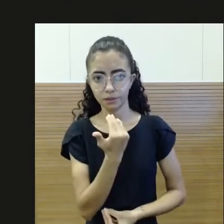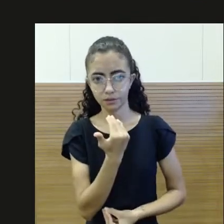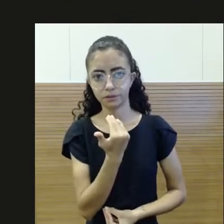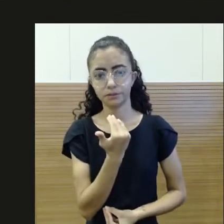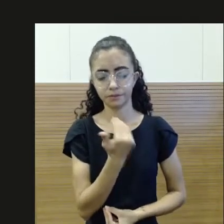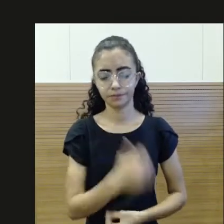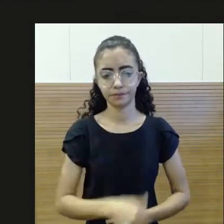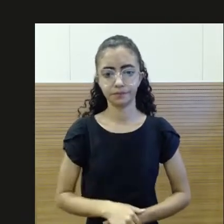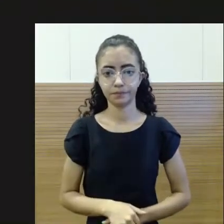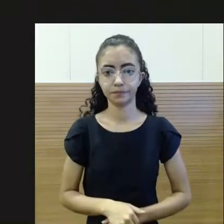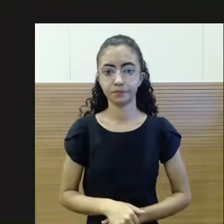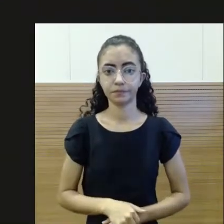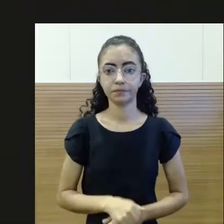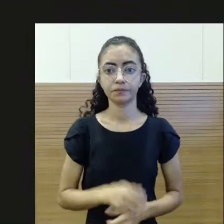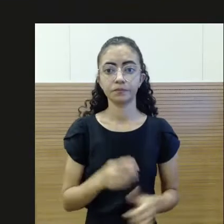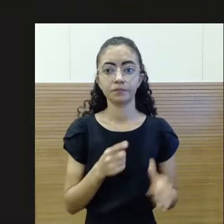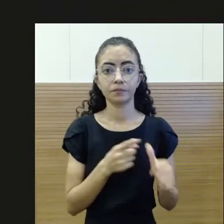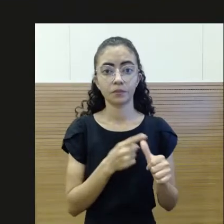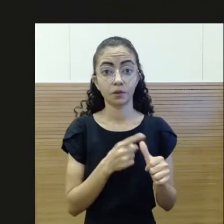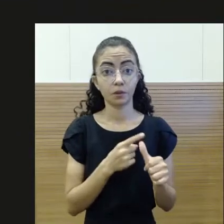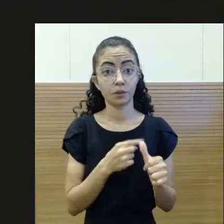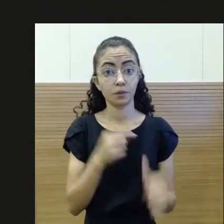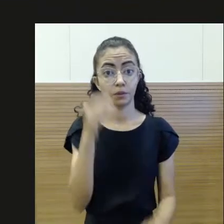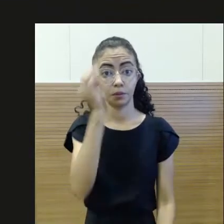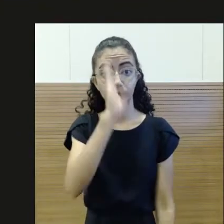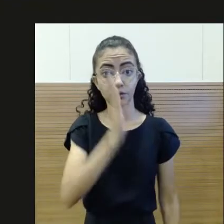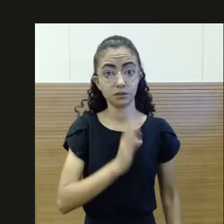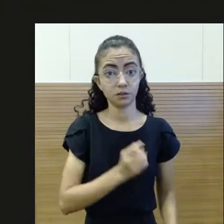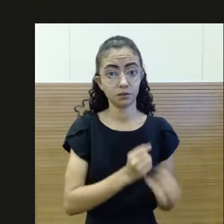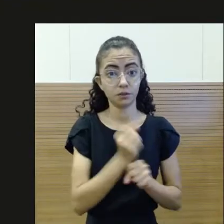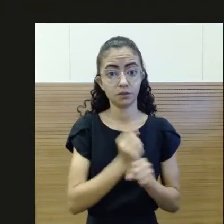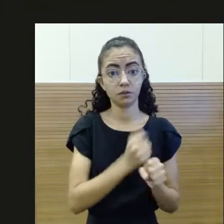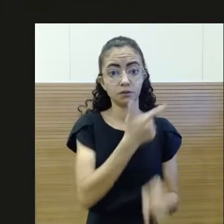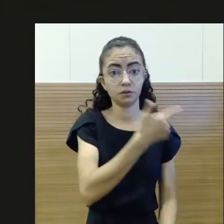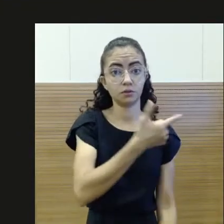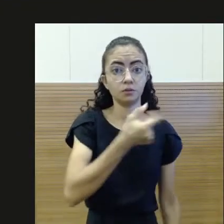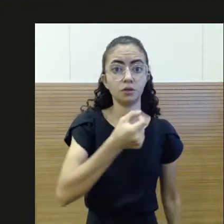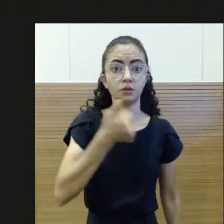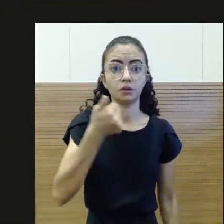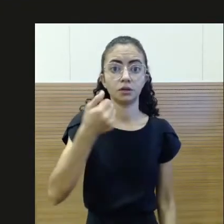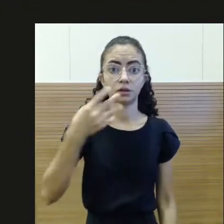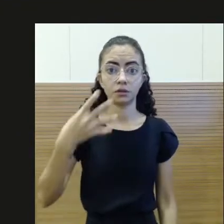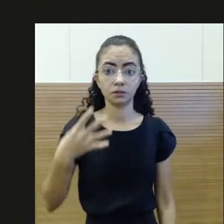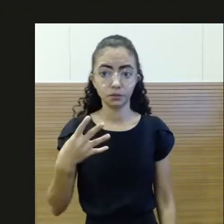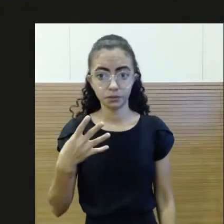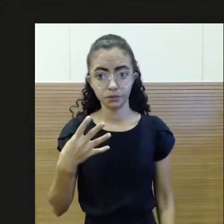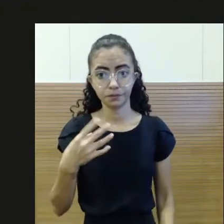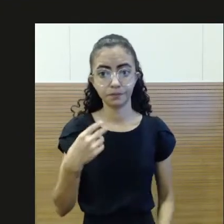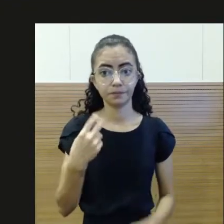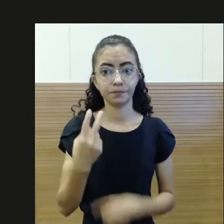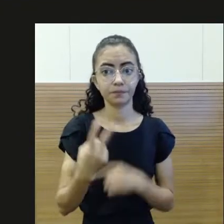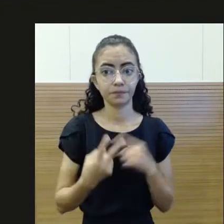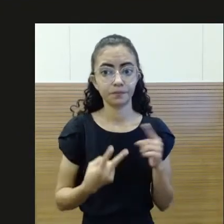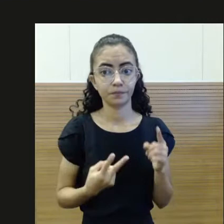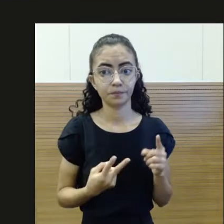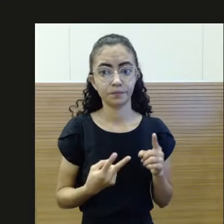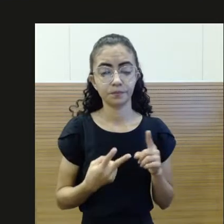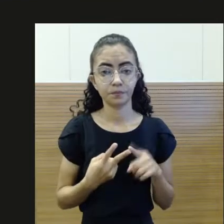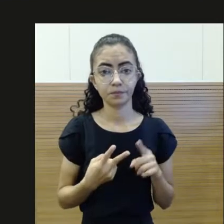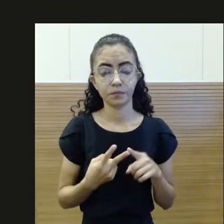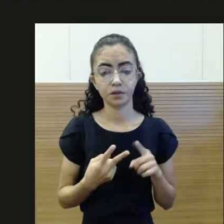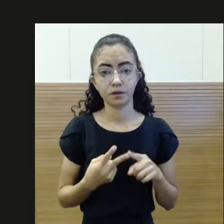classificação nova. A primeira foi do Brasil, em 2014, né? Em seguida, tivemos a guia alimentar